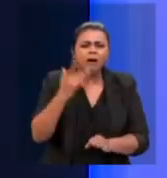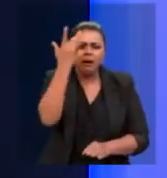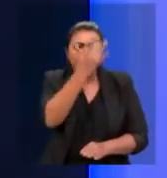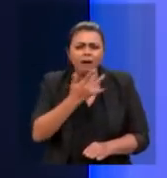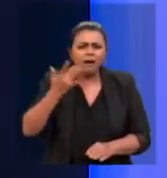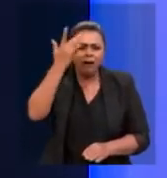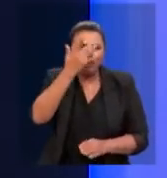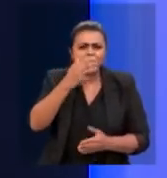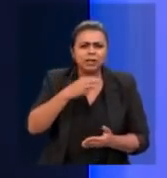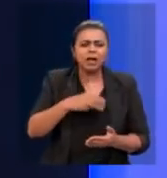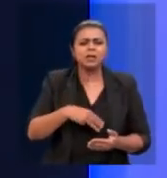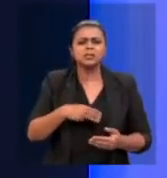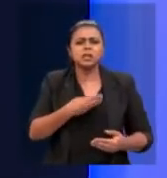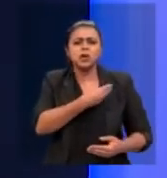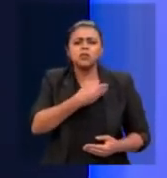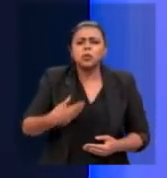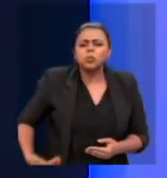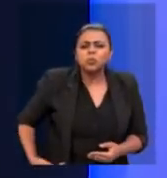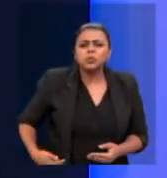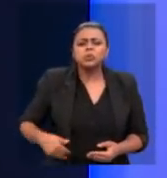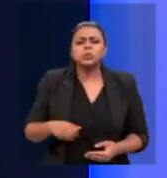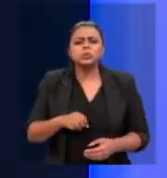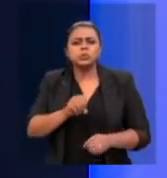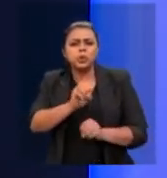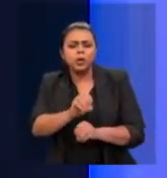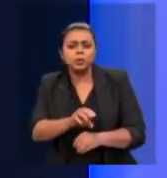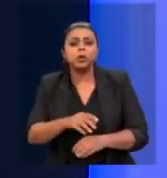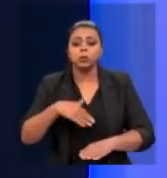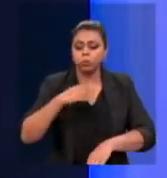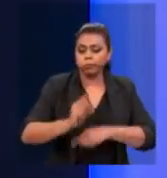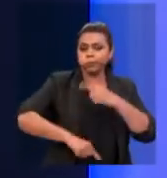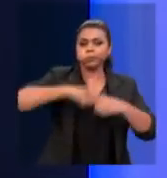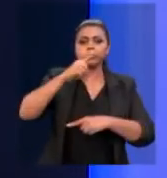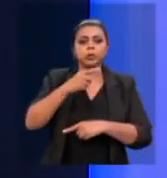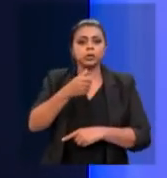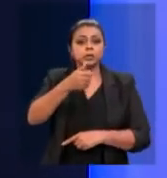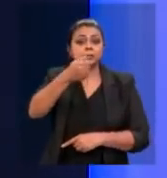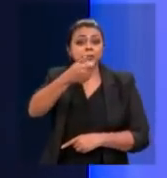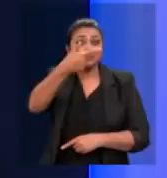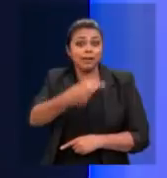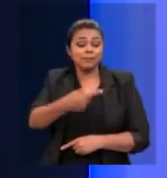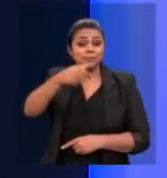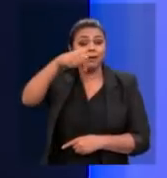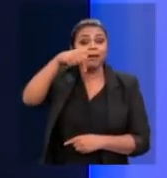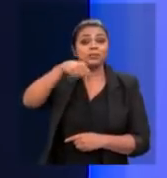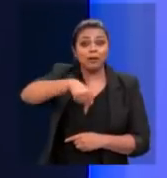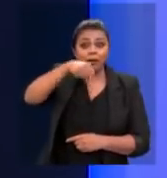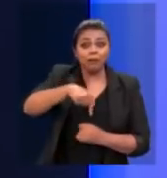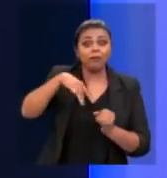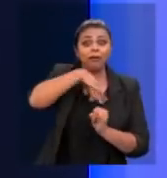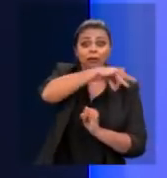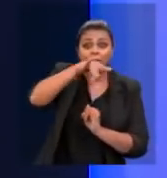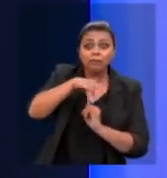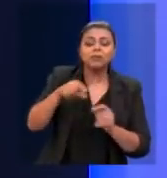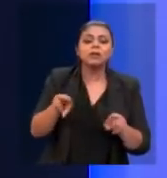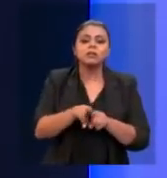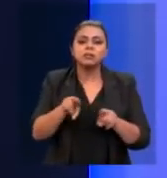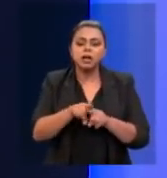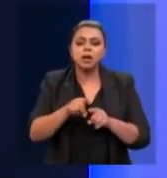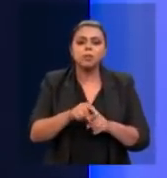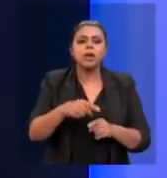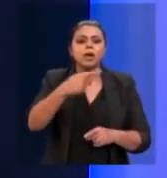foi ministro da educação que nós tivemos um avanço de 17 unidades do ifs aqui tivemos um avanço do